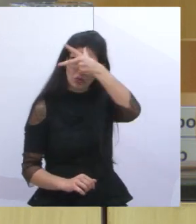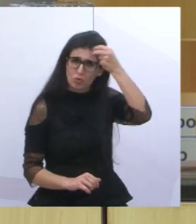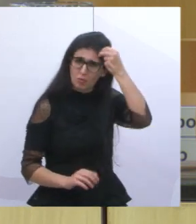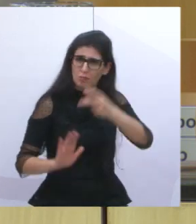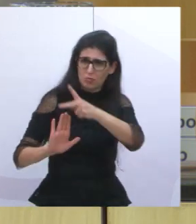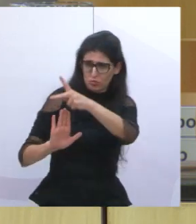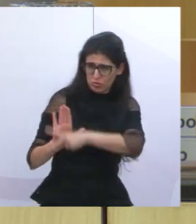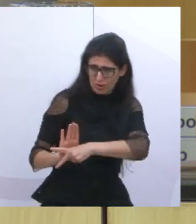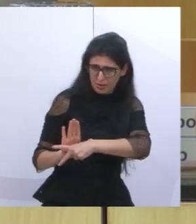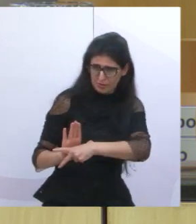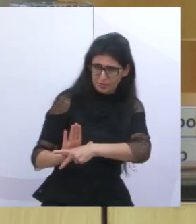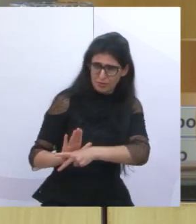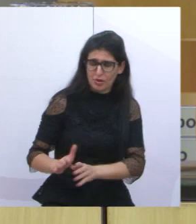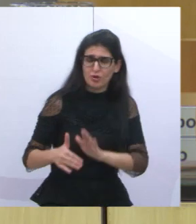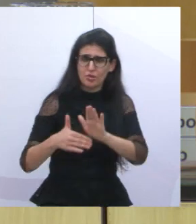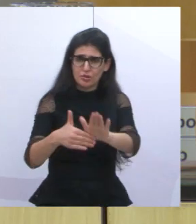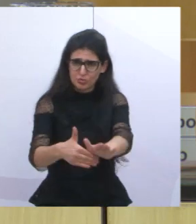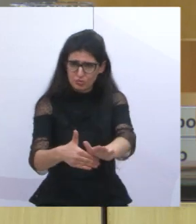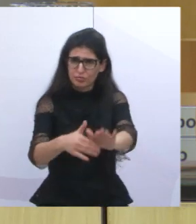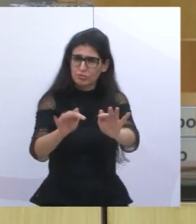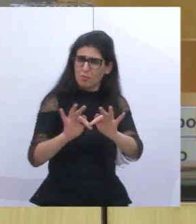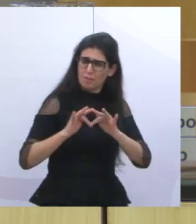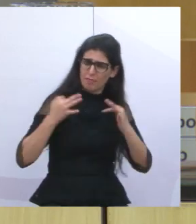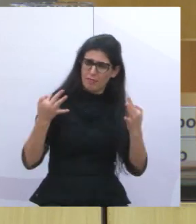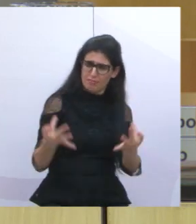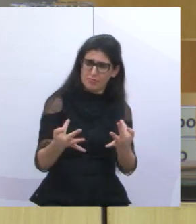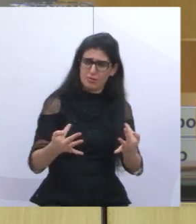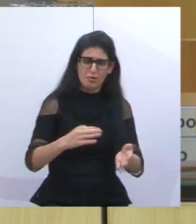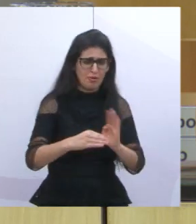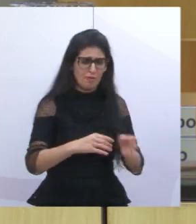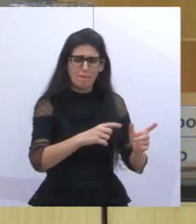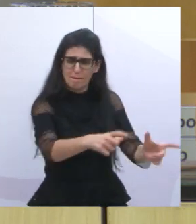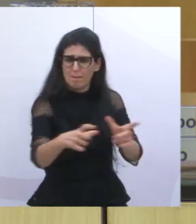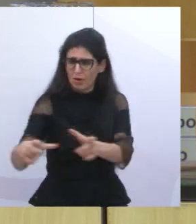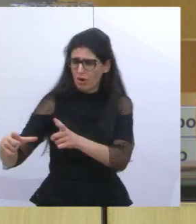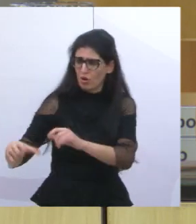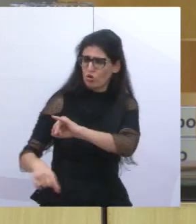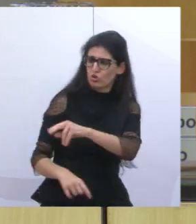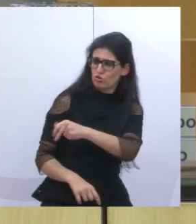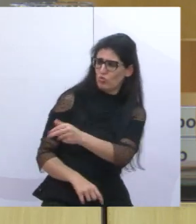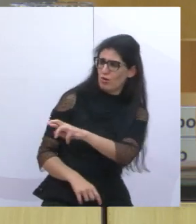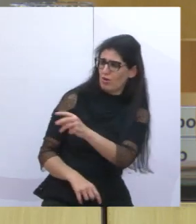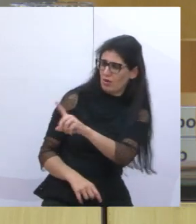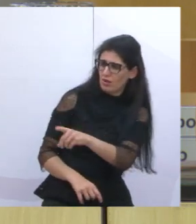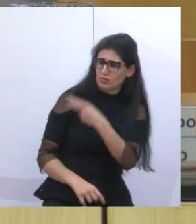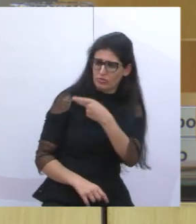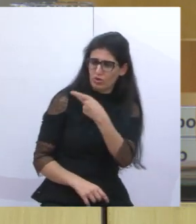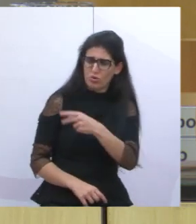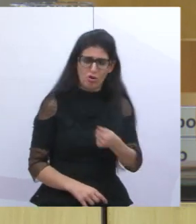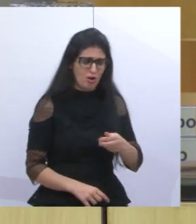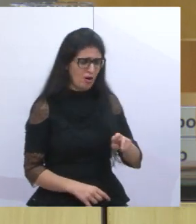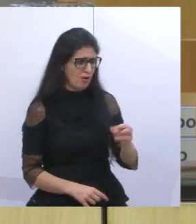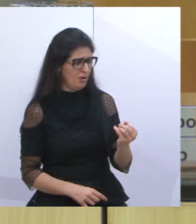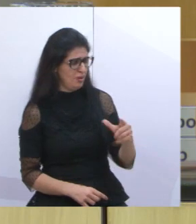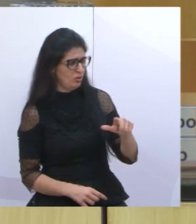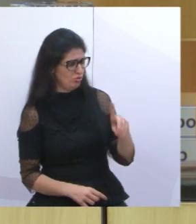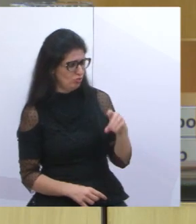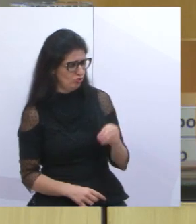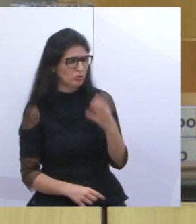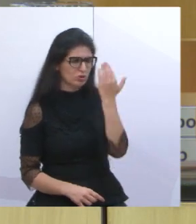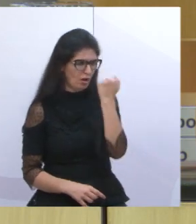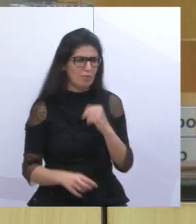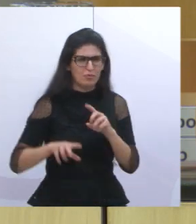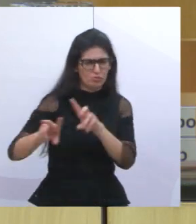beneficiar muitas famílias, em geral, muitos bairros. Como o Juarez falou, o Arildo também conhece muito bem de Chácara Marília.